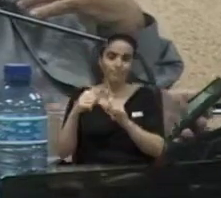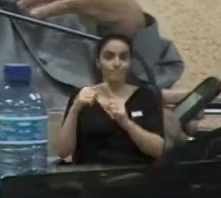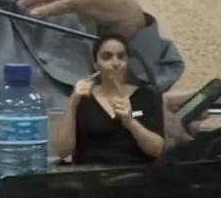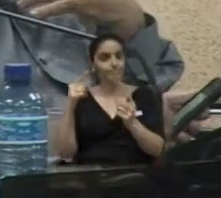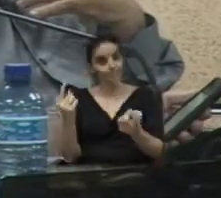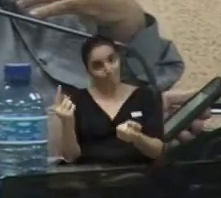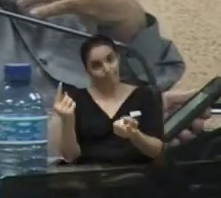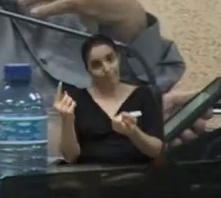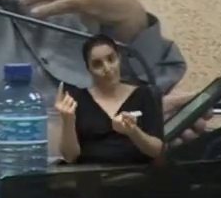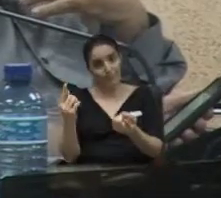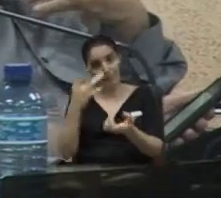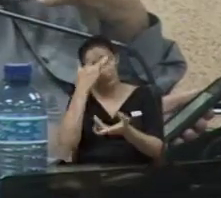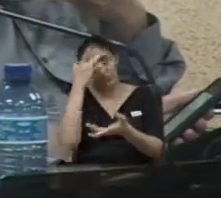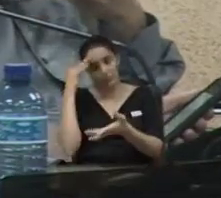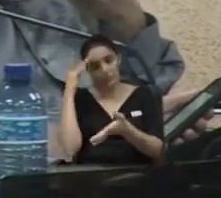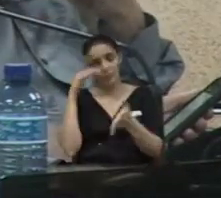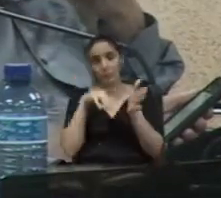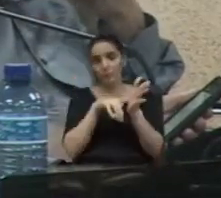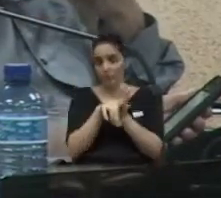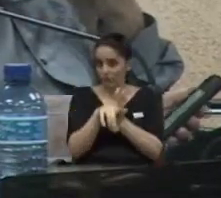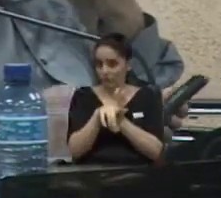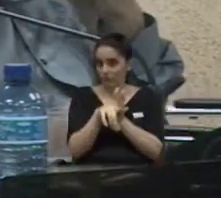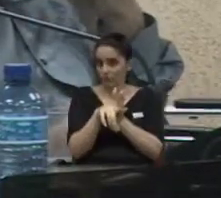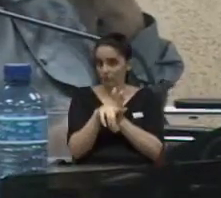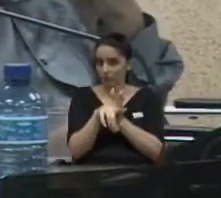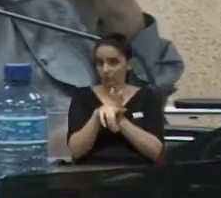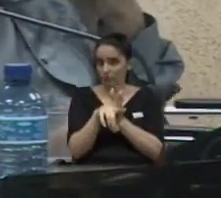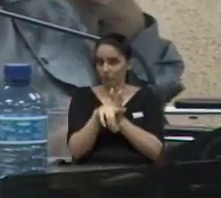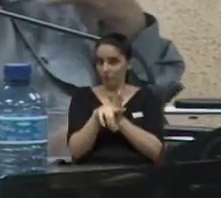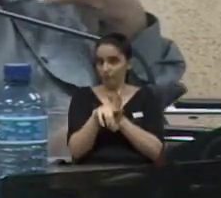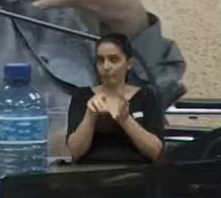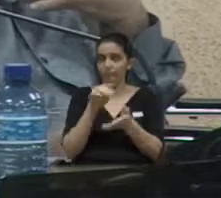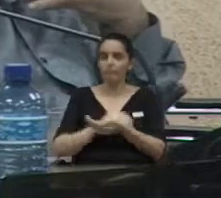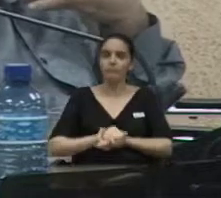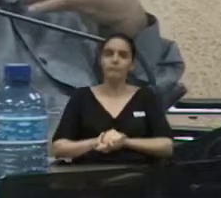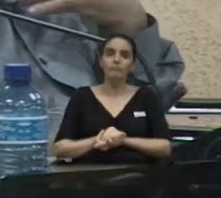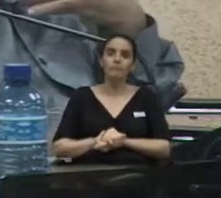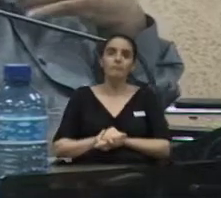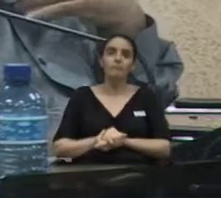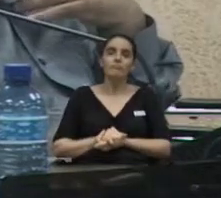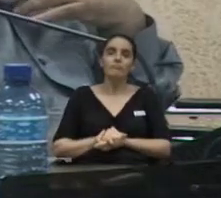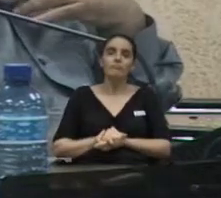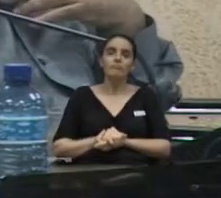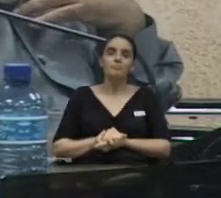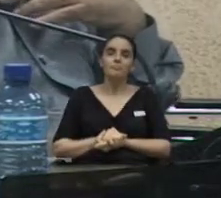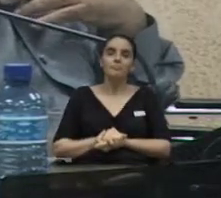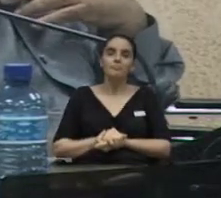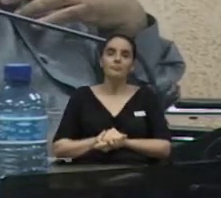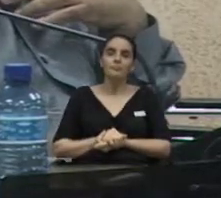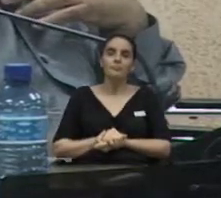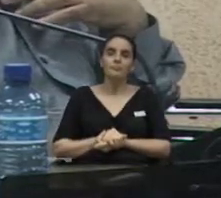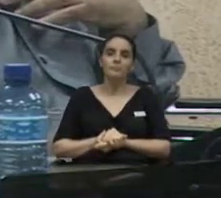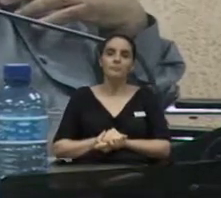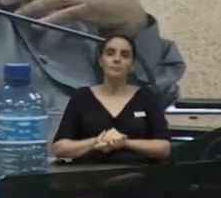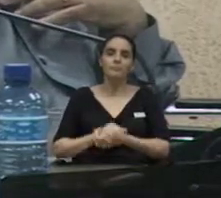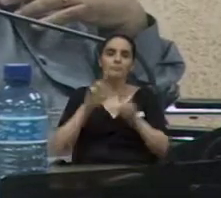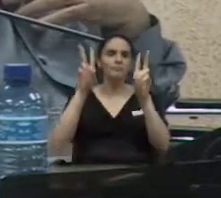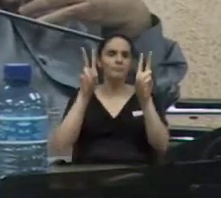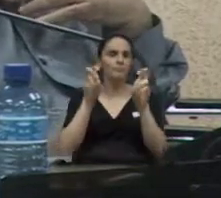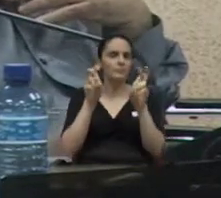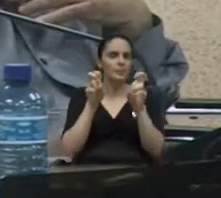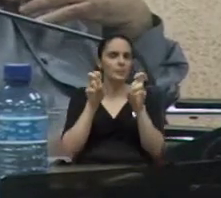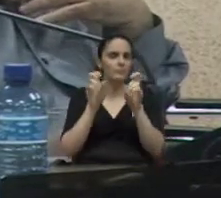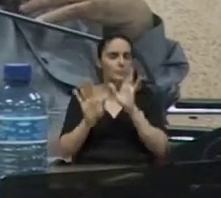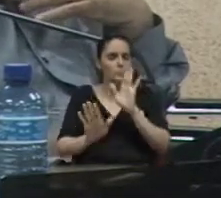muitas pessoas me perguntaram, prefeito, eu vou retornar nesse assunto aqui, que é por esse assunto que às vezes nós tivemos muito cuidado na